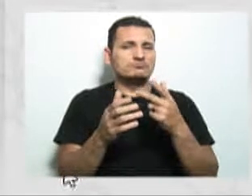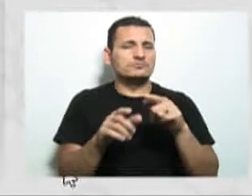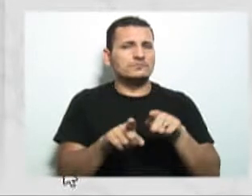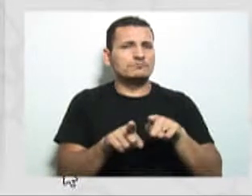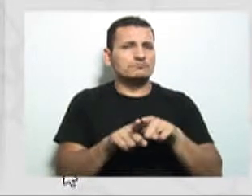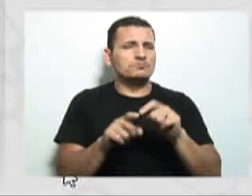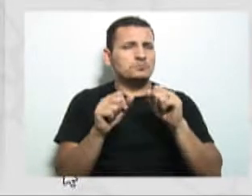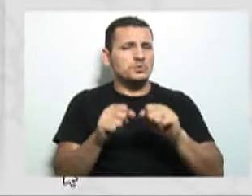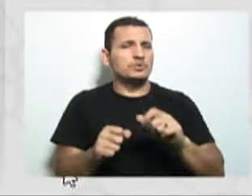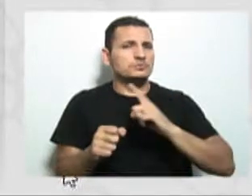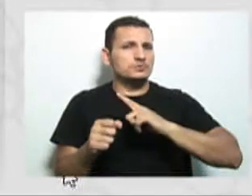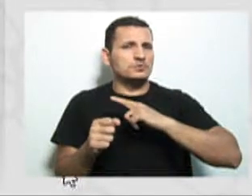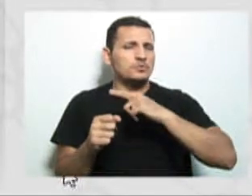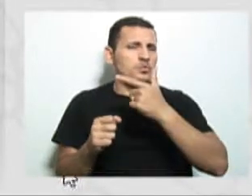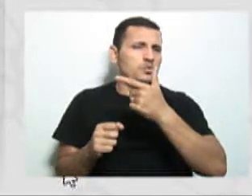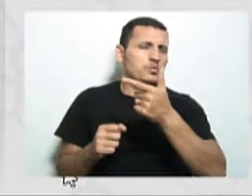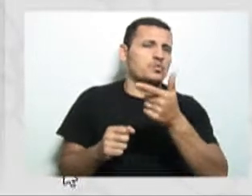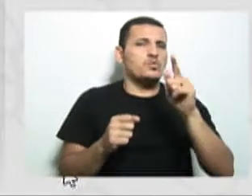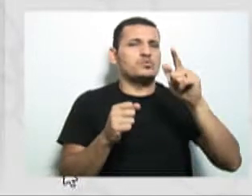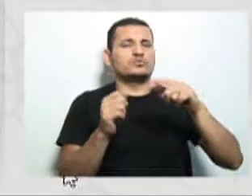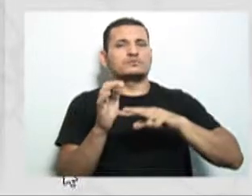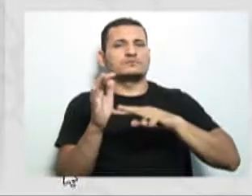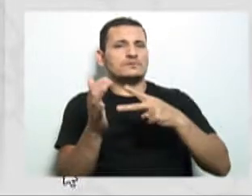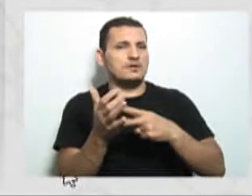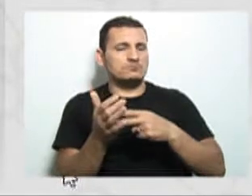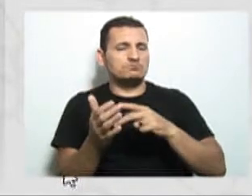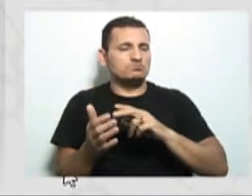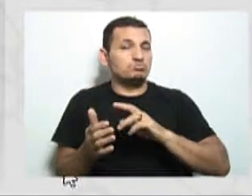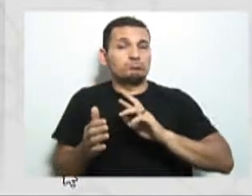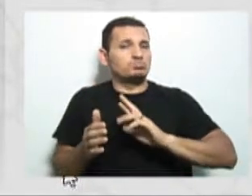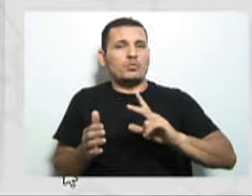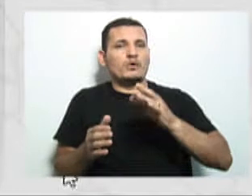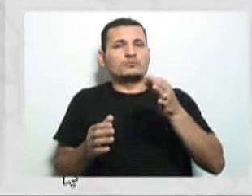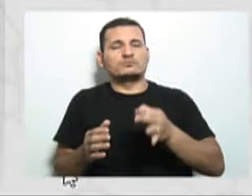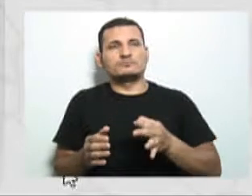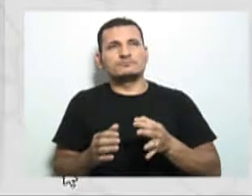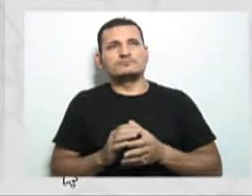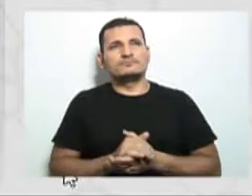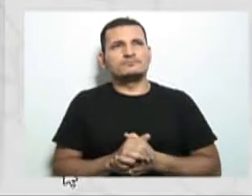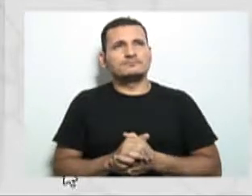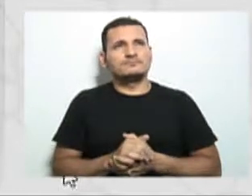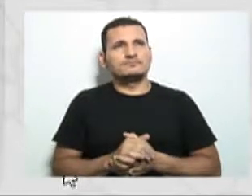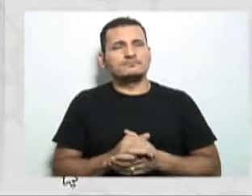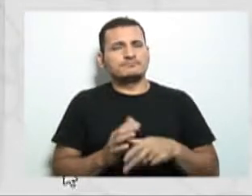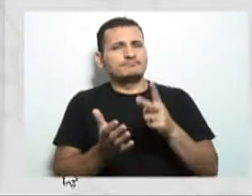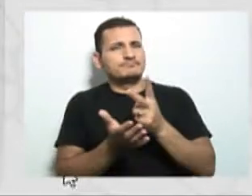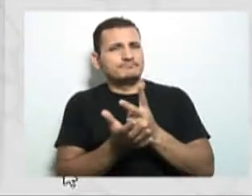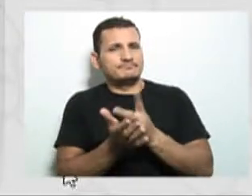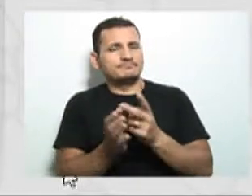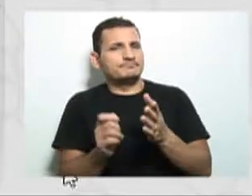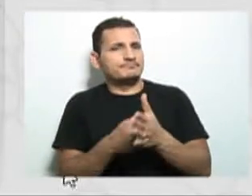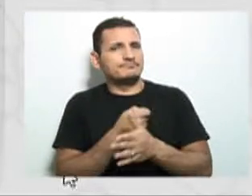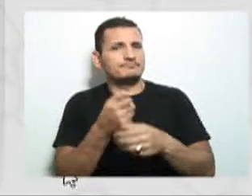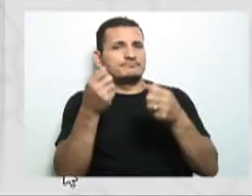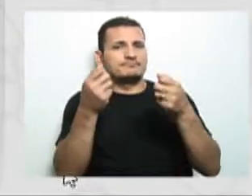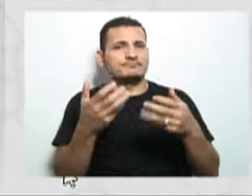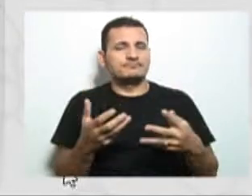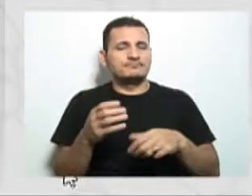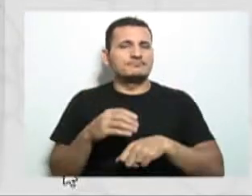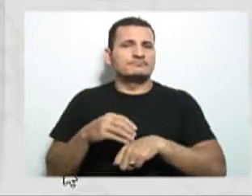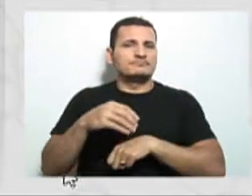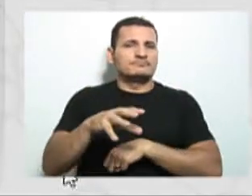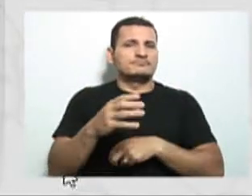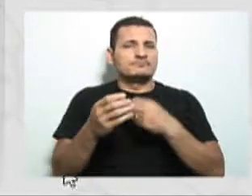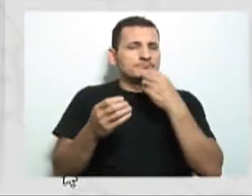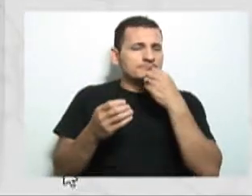dar outras ideias que não são as exatas. O mesmo autor, então, fala das dicas de como